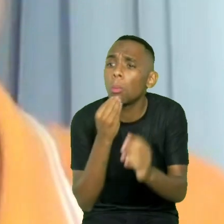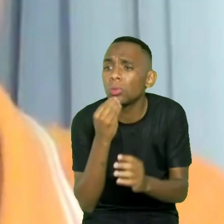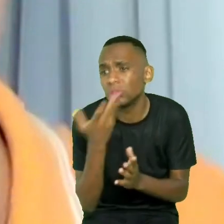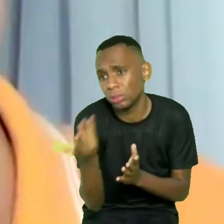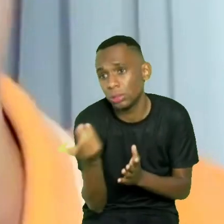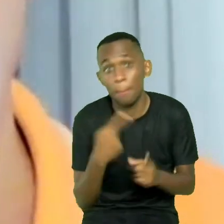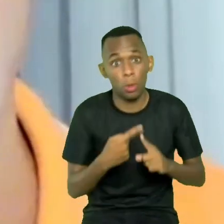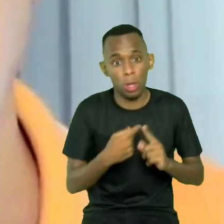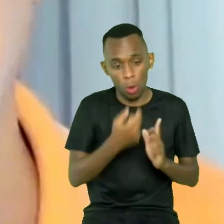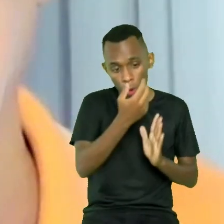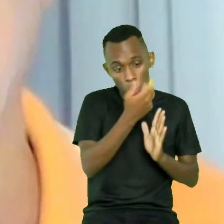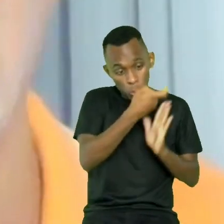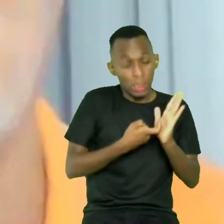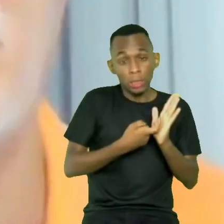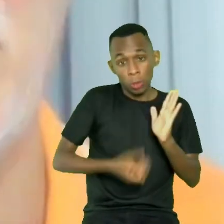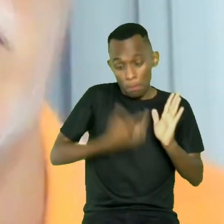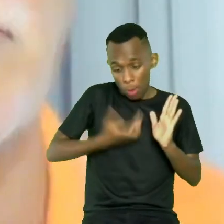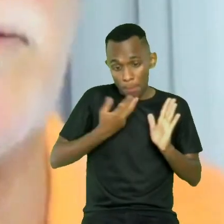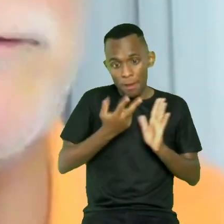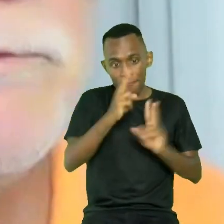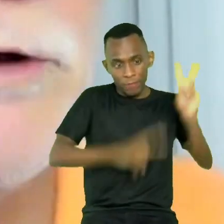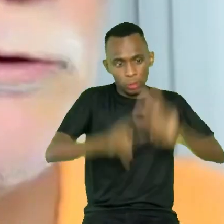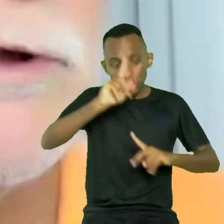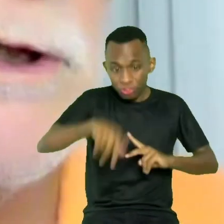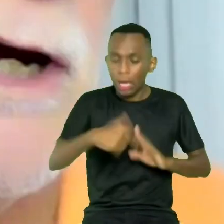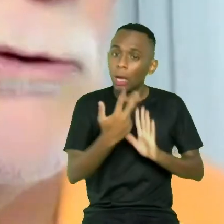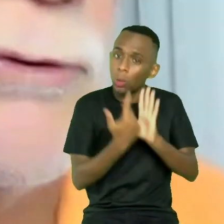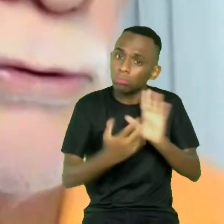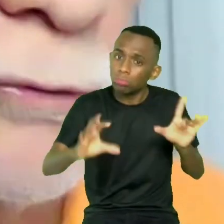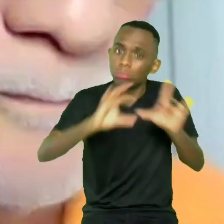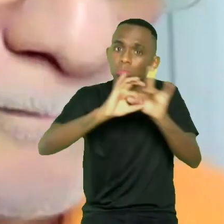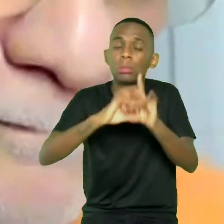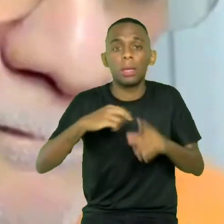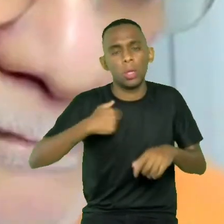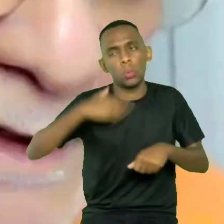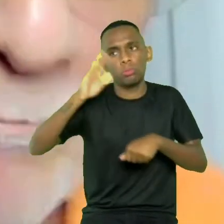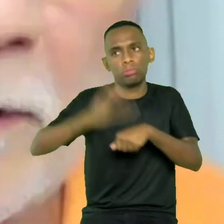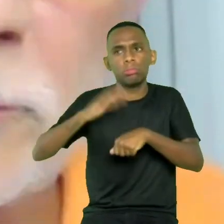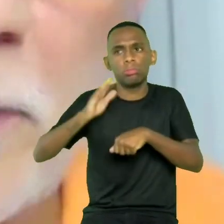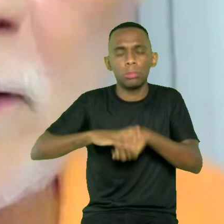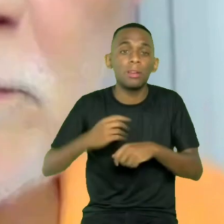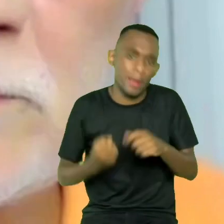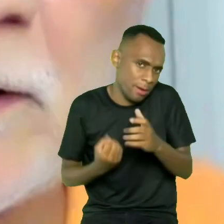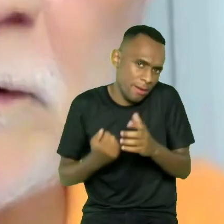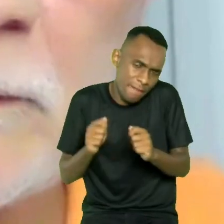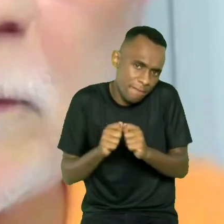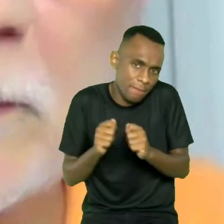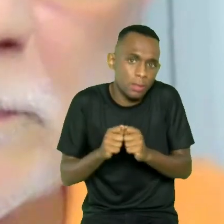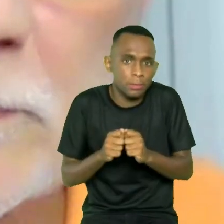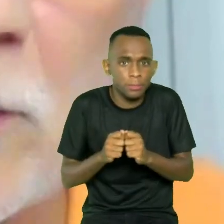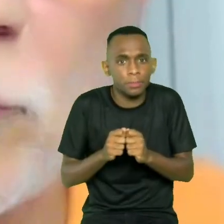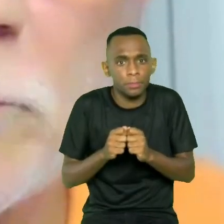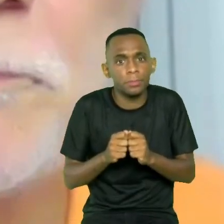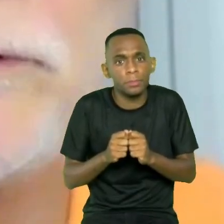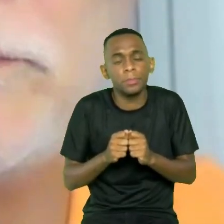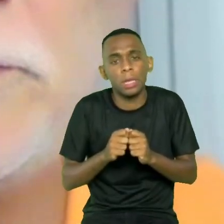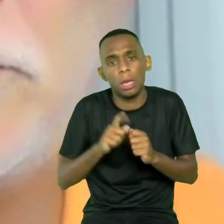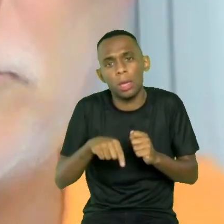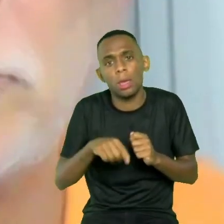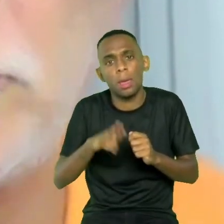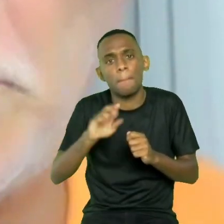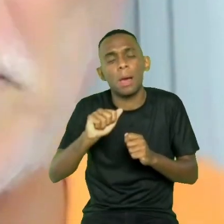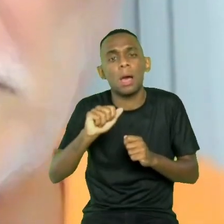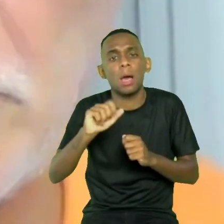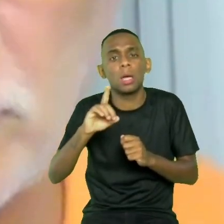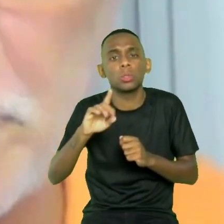Então, eu mesmo ilustrei, né, um livro meu, que é o Badulaques e Traquitanas, alguma poesia